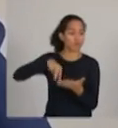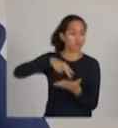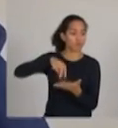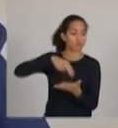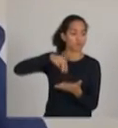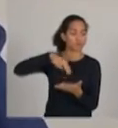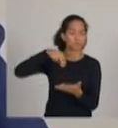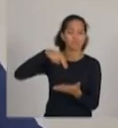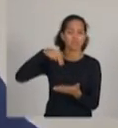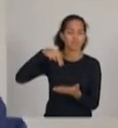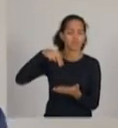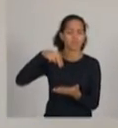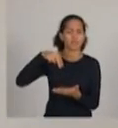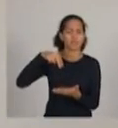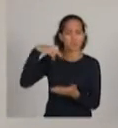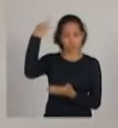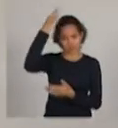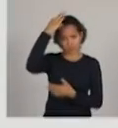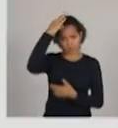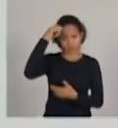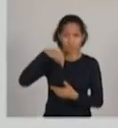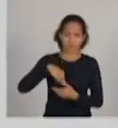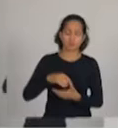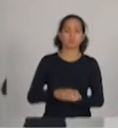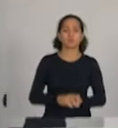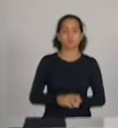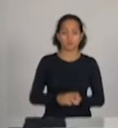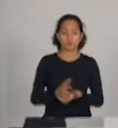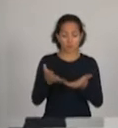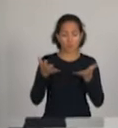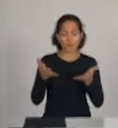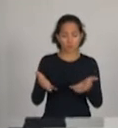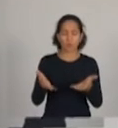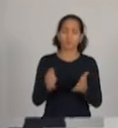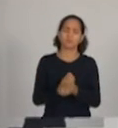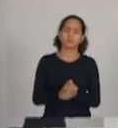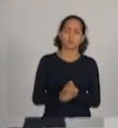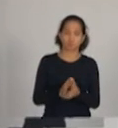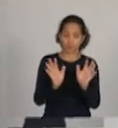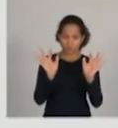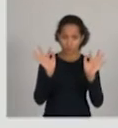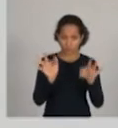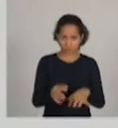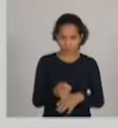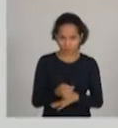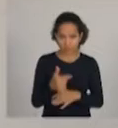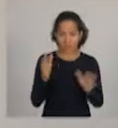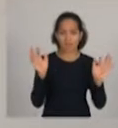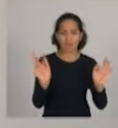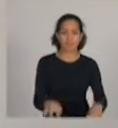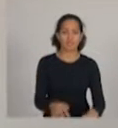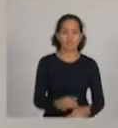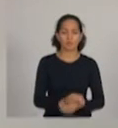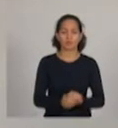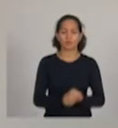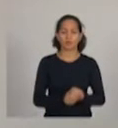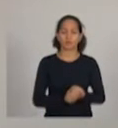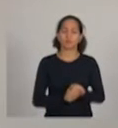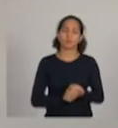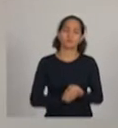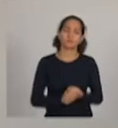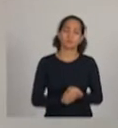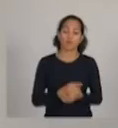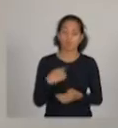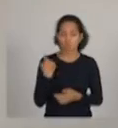Irine. Santo. Então, com isso, eu quero encerrar, presidente, que nós